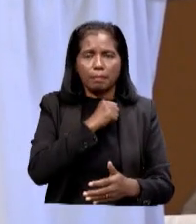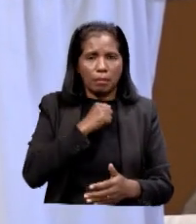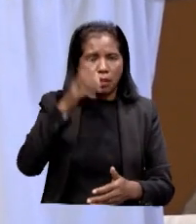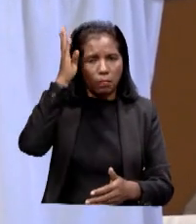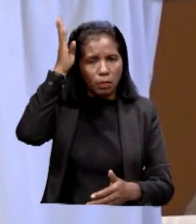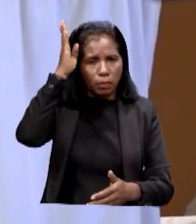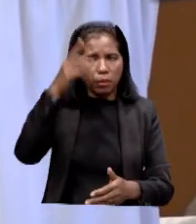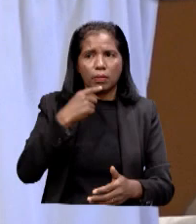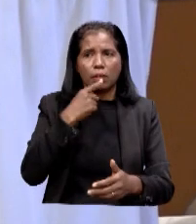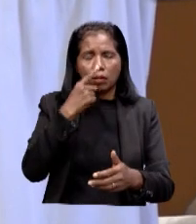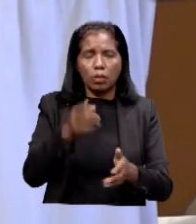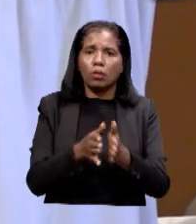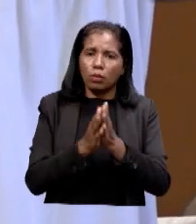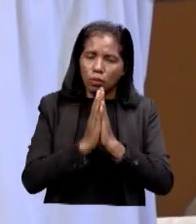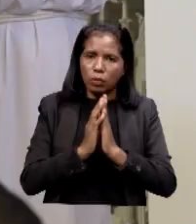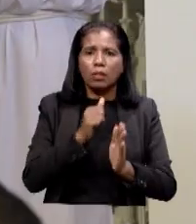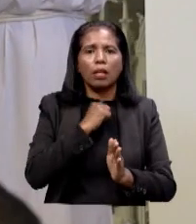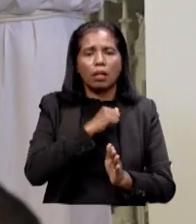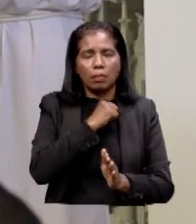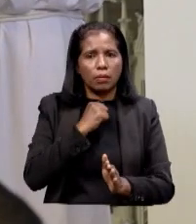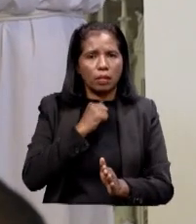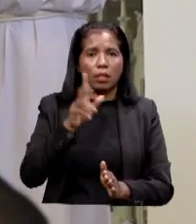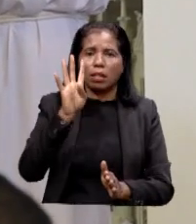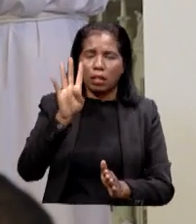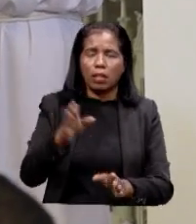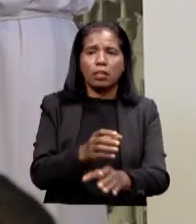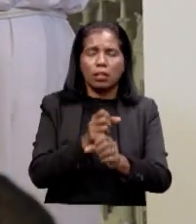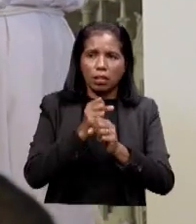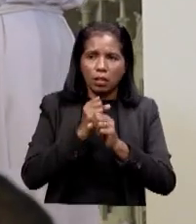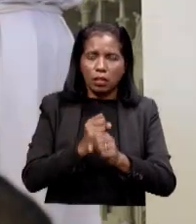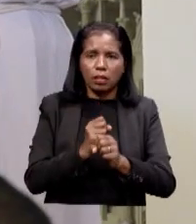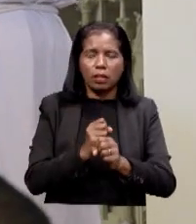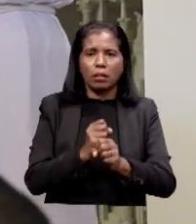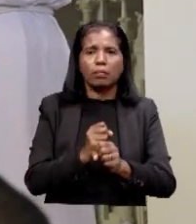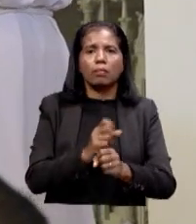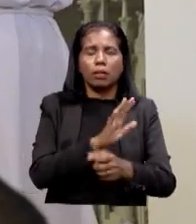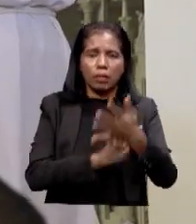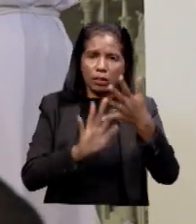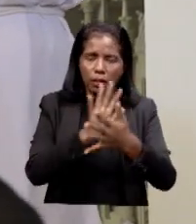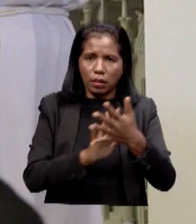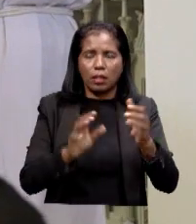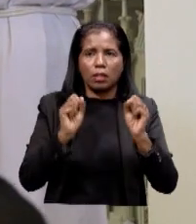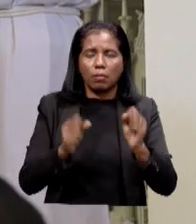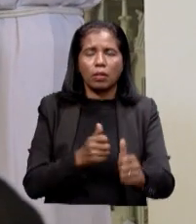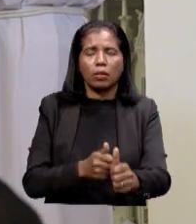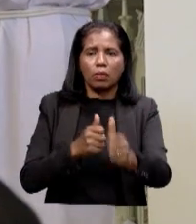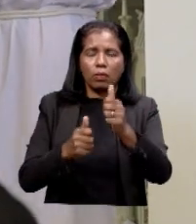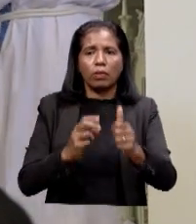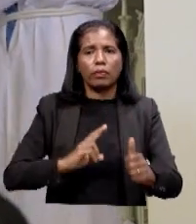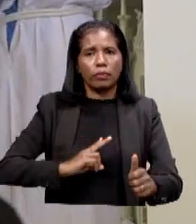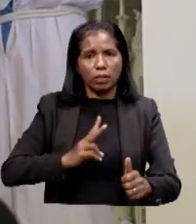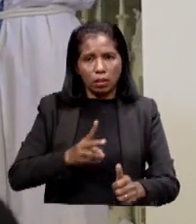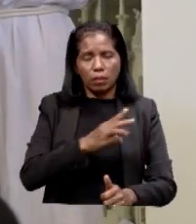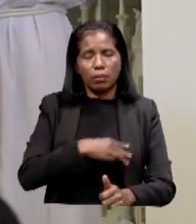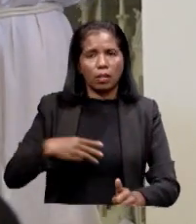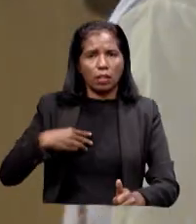Metropolitana Diline, Mosusu ba Padre Nenhat, nebesima ordenação sacerdotal ne, atubanati tuir ina Virgem Maria, hode